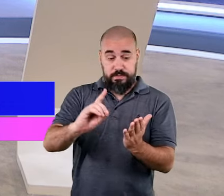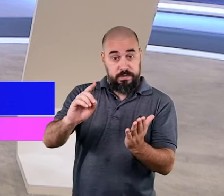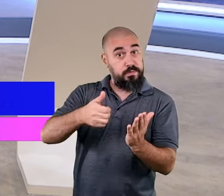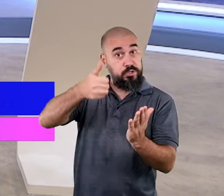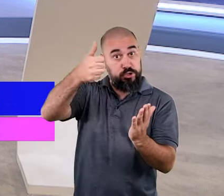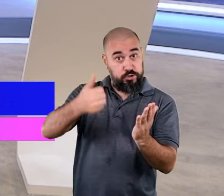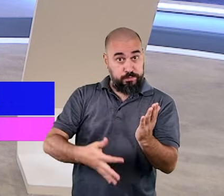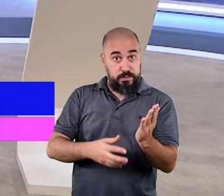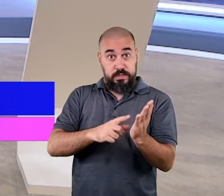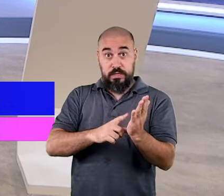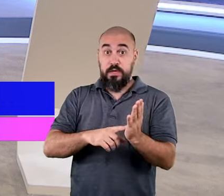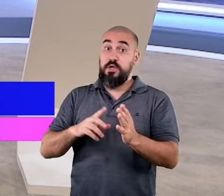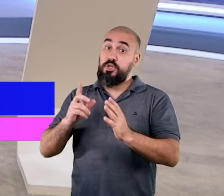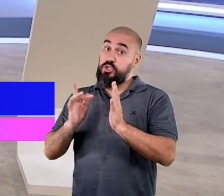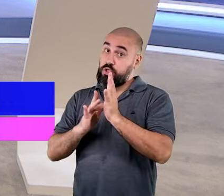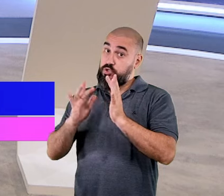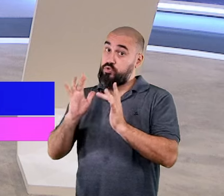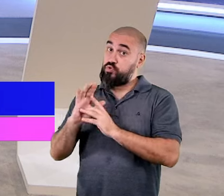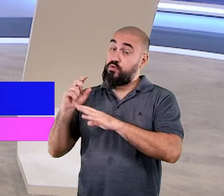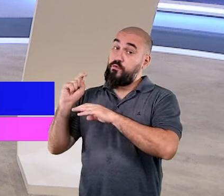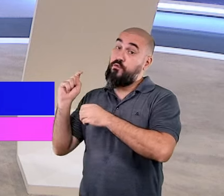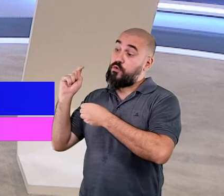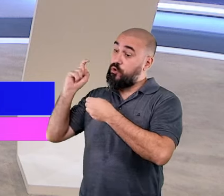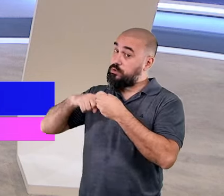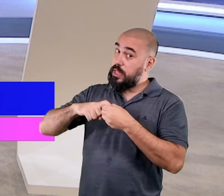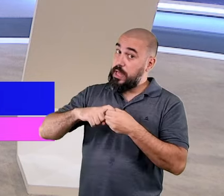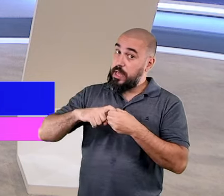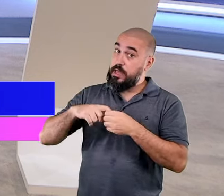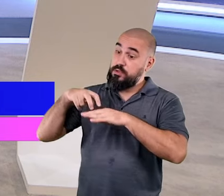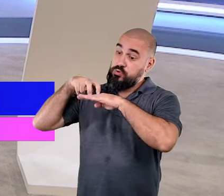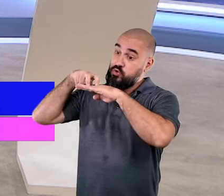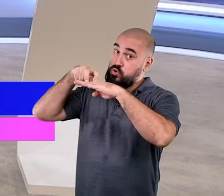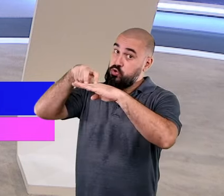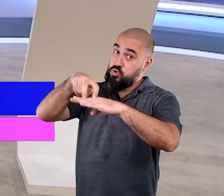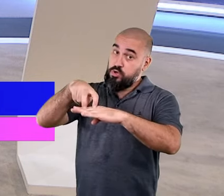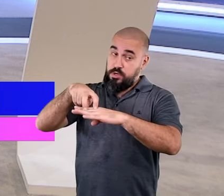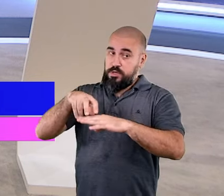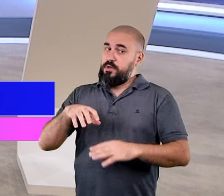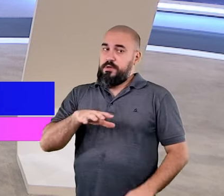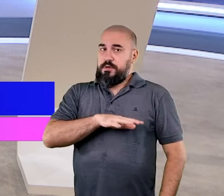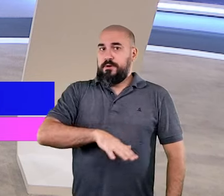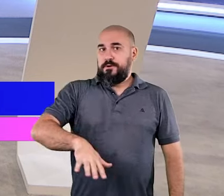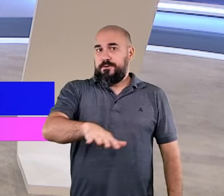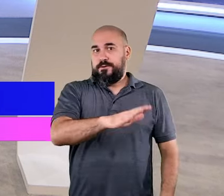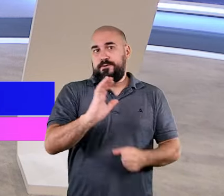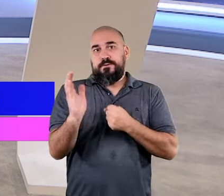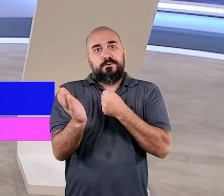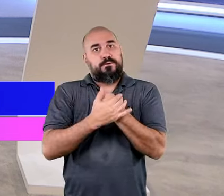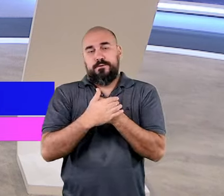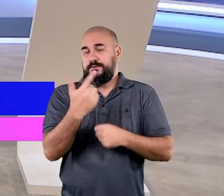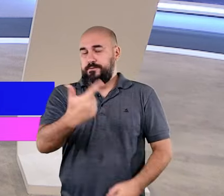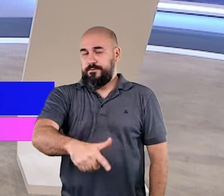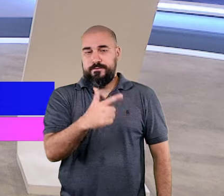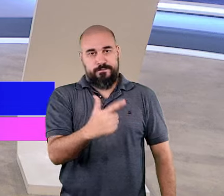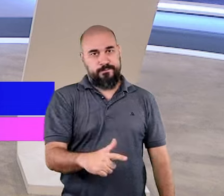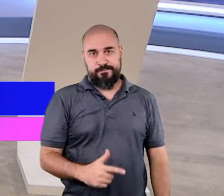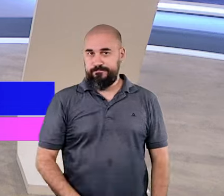vai acontecer agora quando Jesus voltar pela segunda vez, quando ele retornar a essa terra.